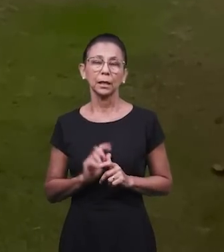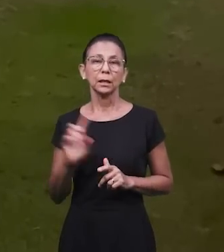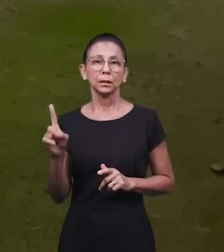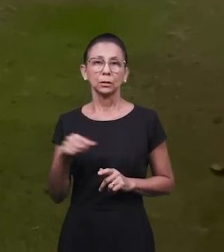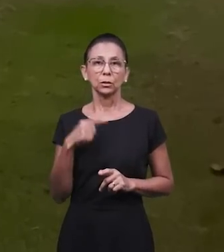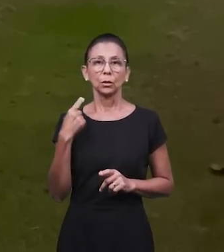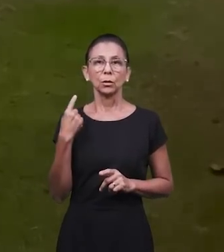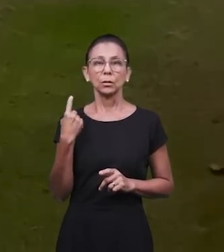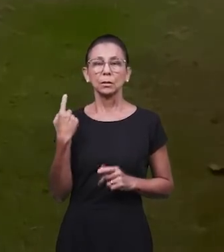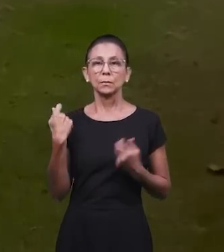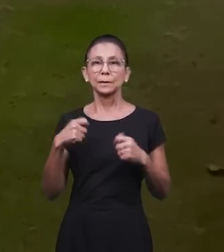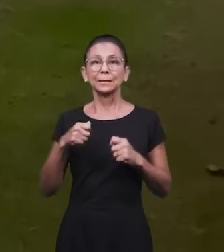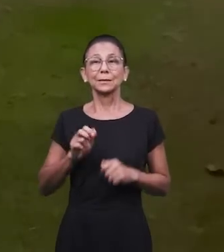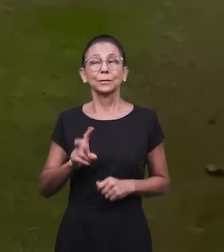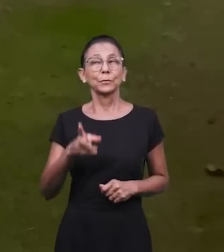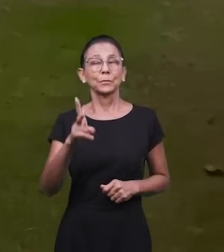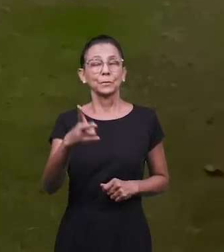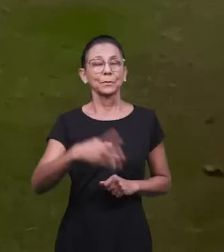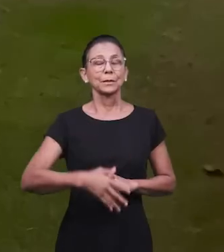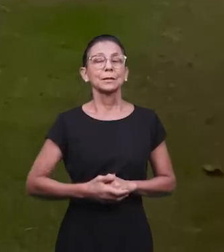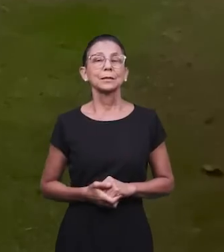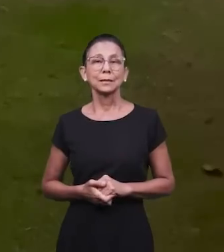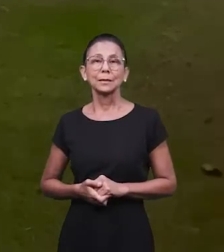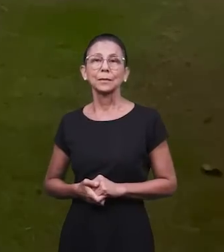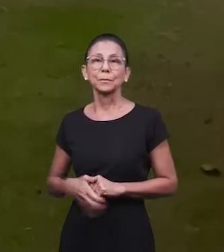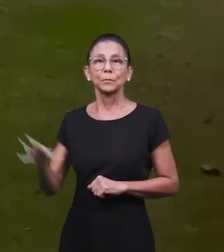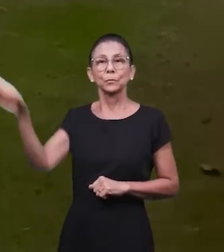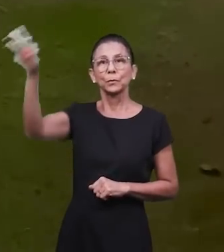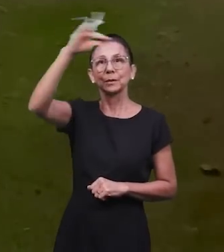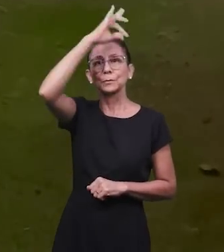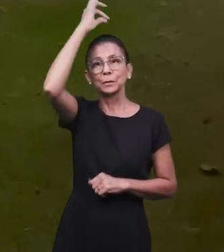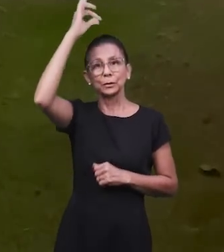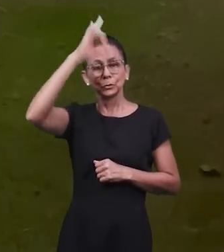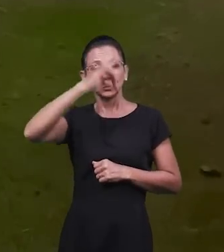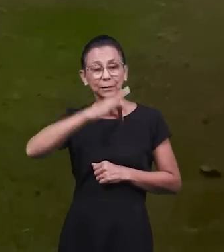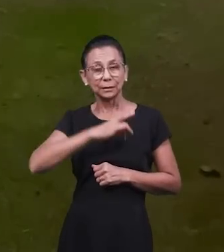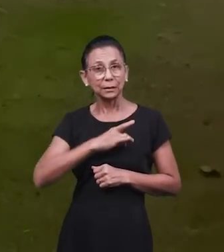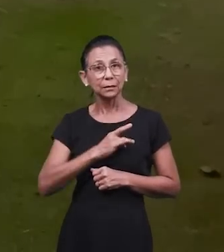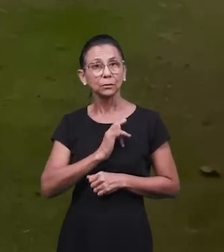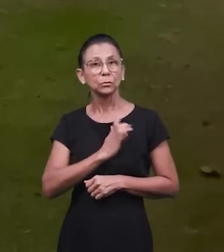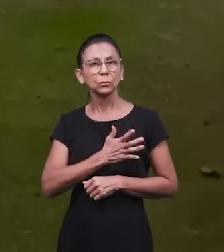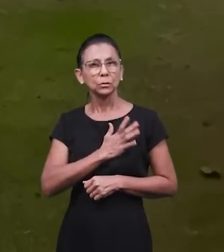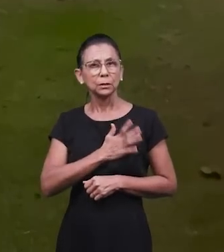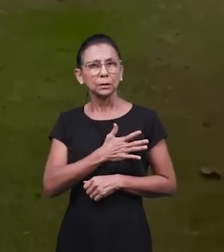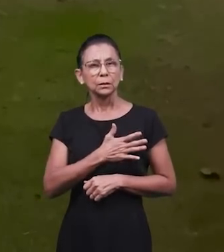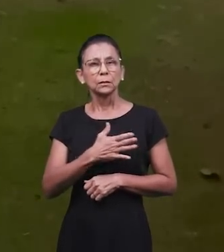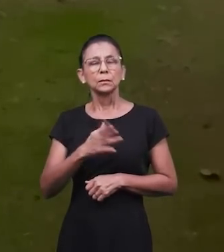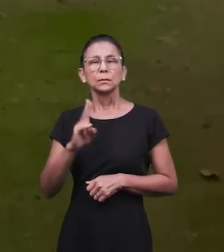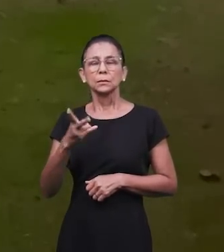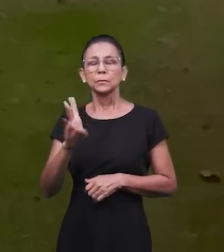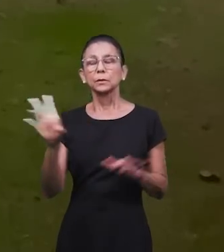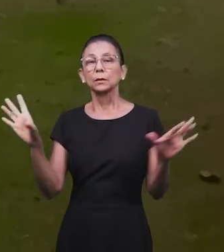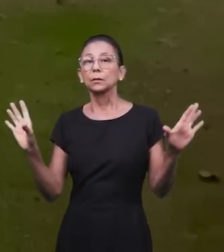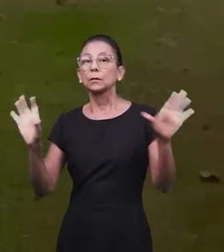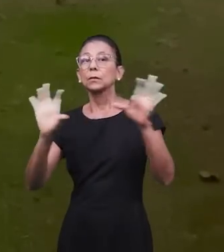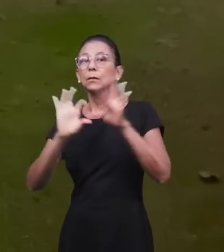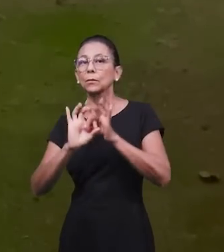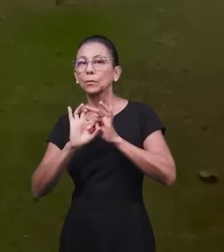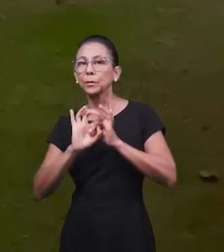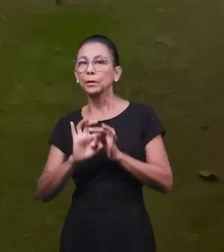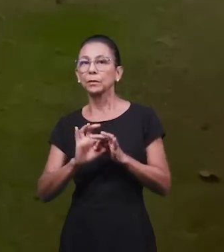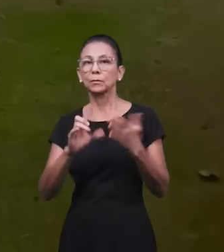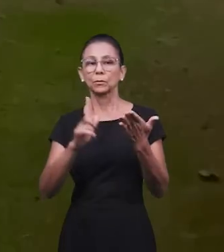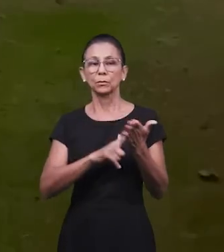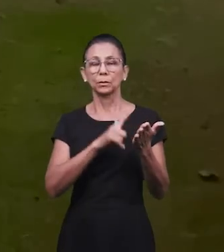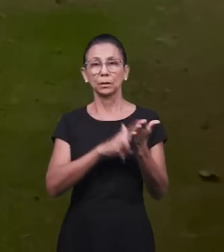candeia cheia, né? E nós temos aprendido lá em Cantares, e a igreja da última hora, do breve,